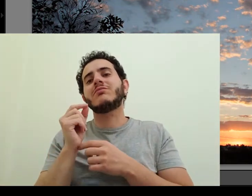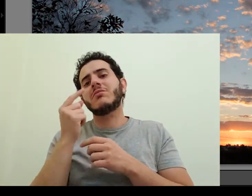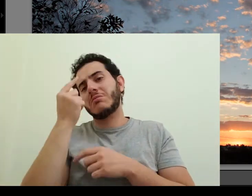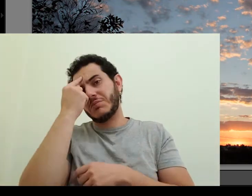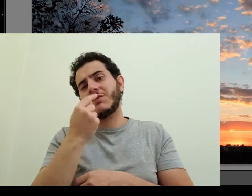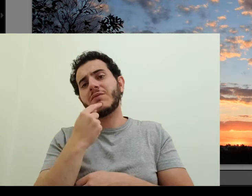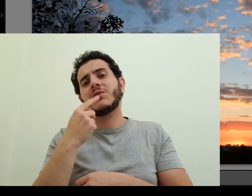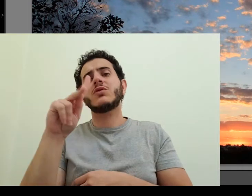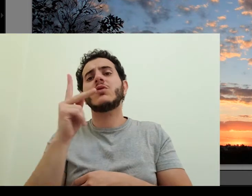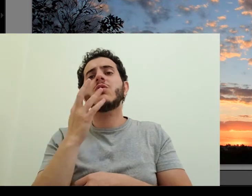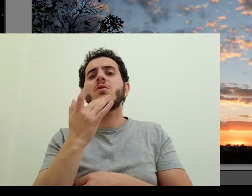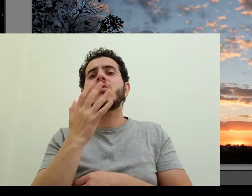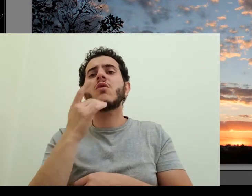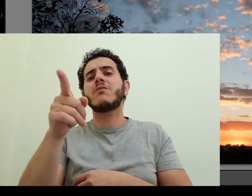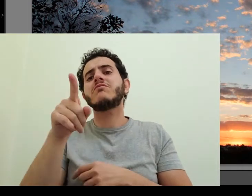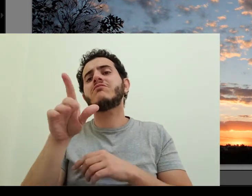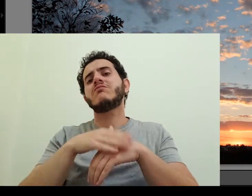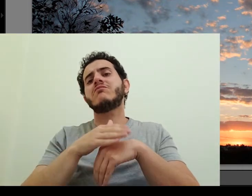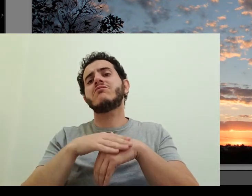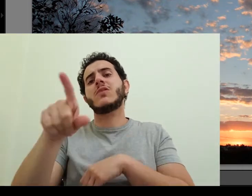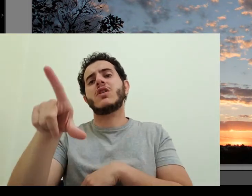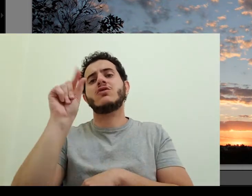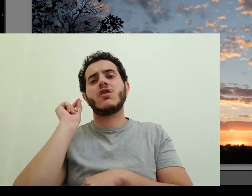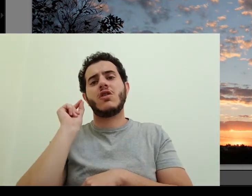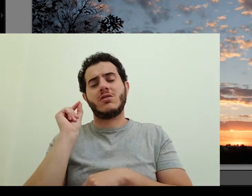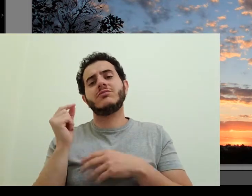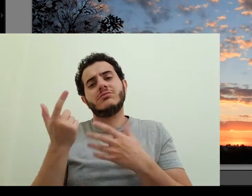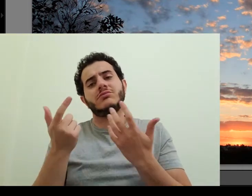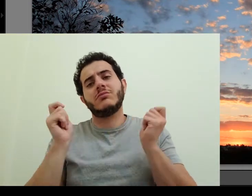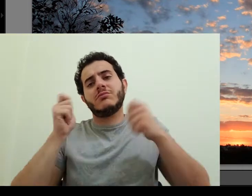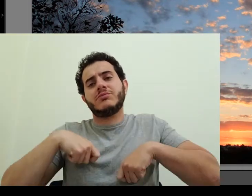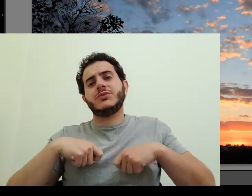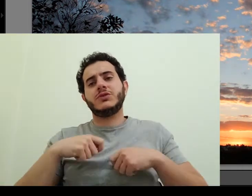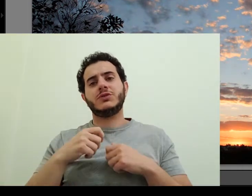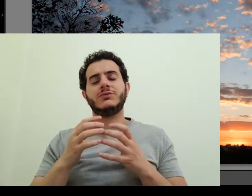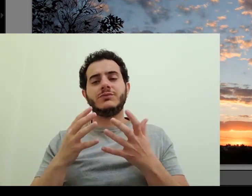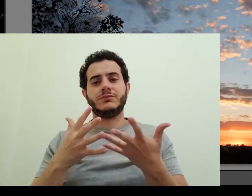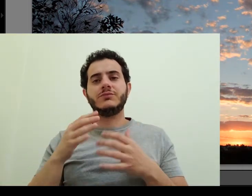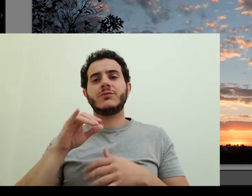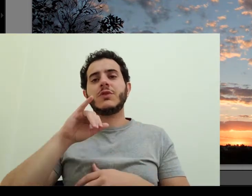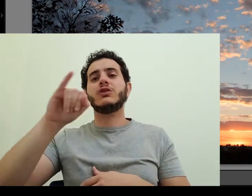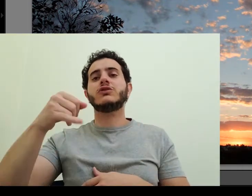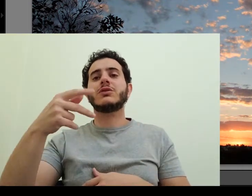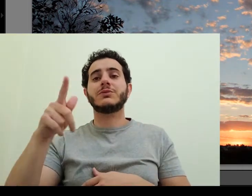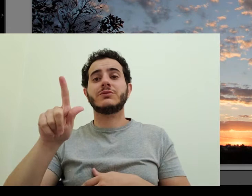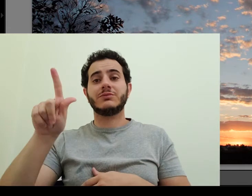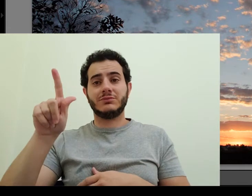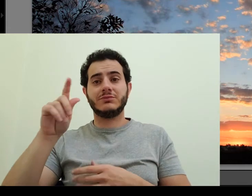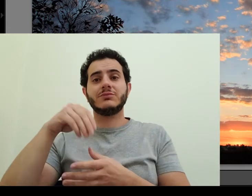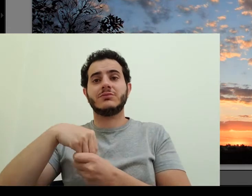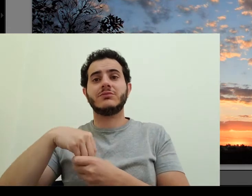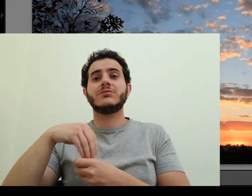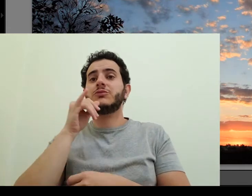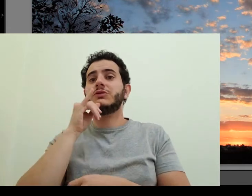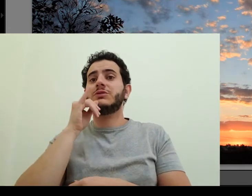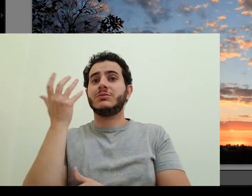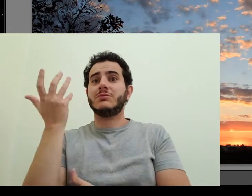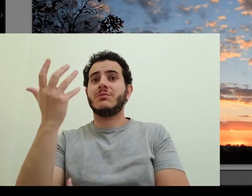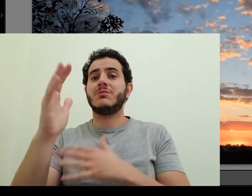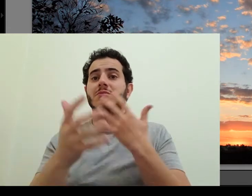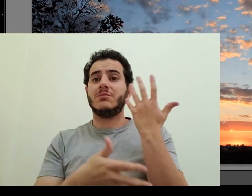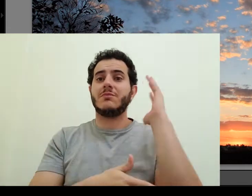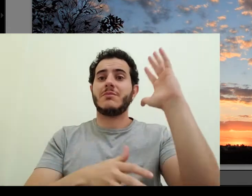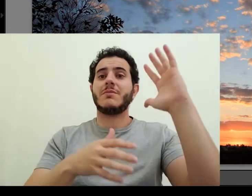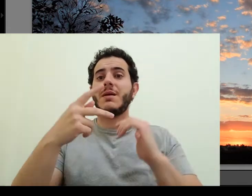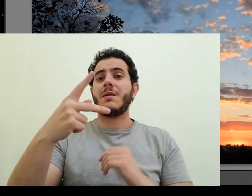perfis de cor que você escolhe e que você grava no seu JPEG, quando você faz em JPEG. Por exemplo, aqui é uma paisagem, cairia muito bem o paisagem, né?